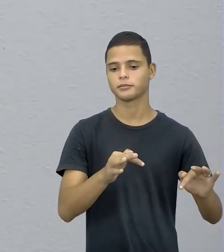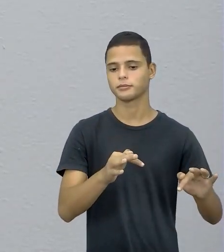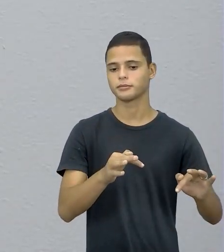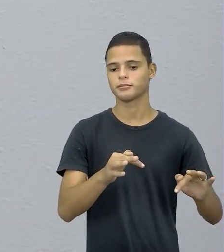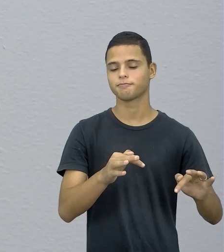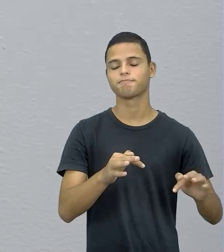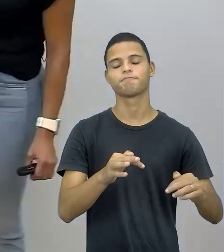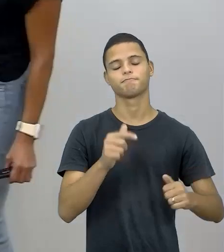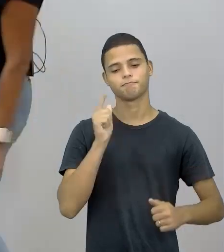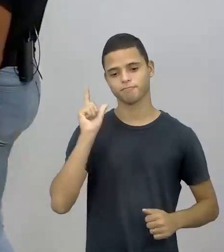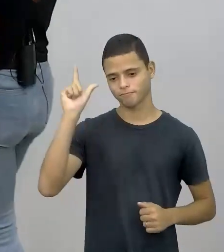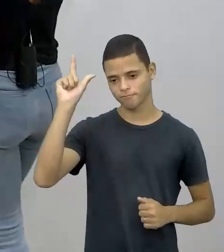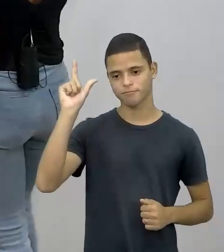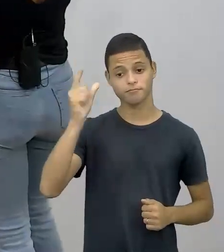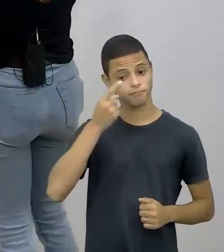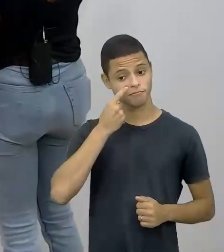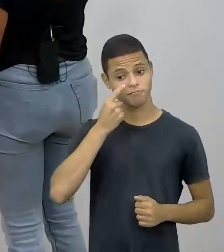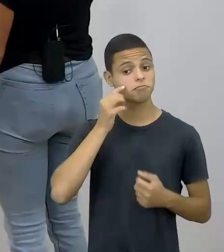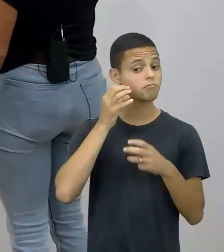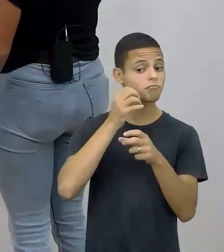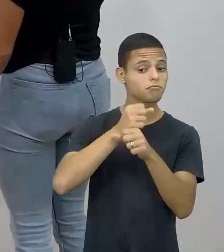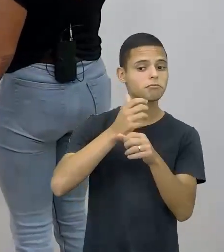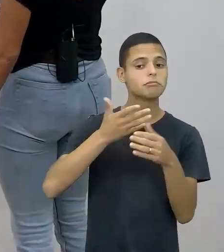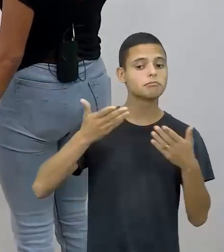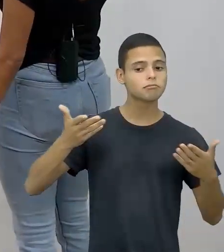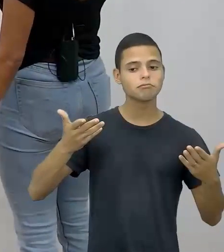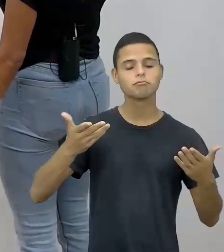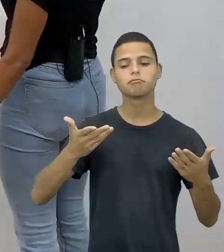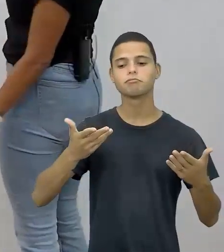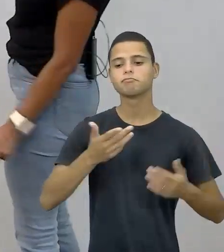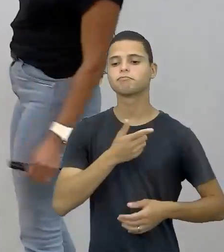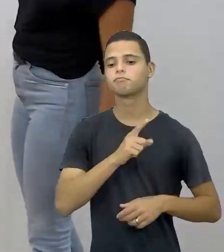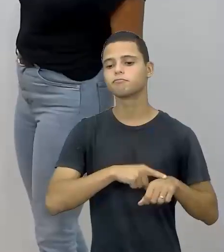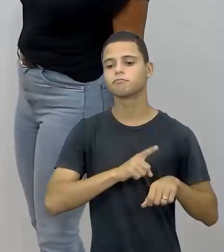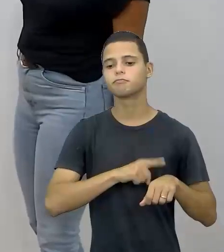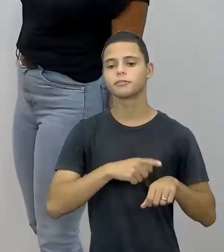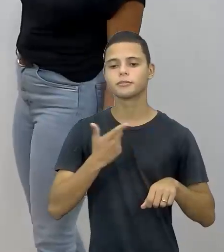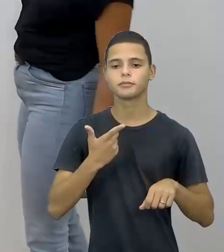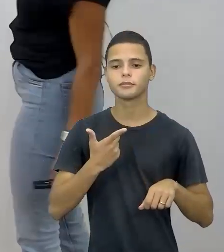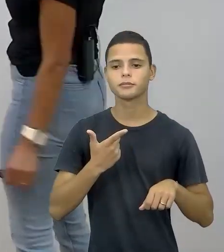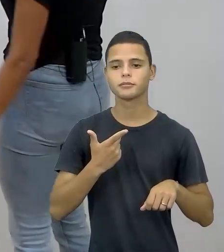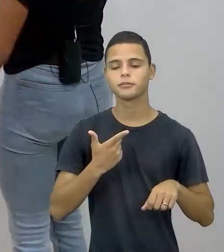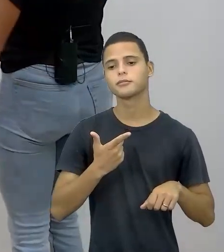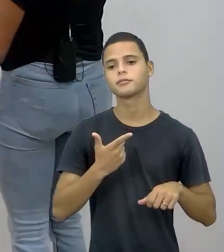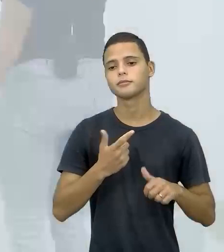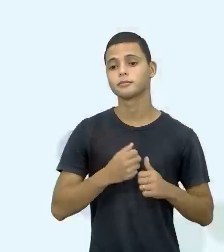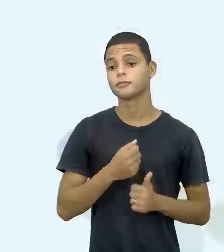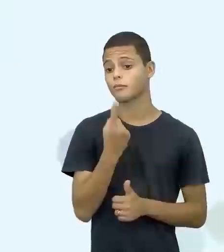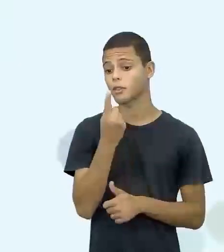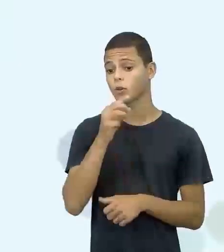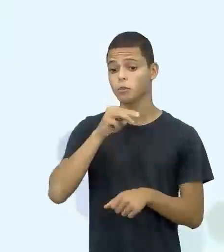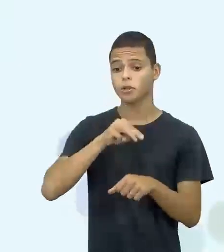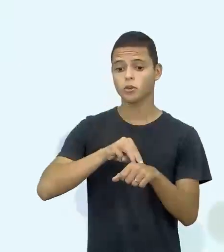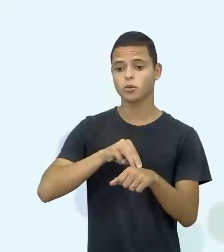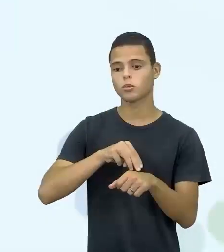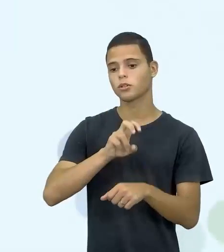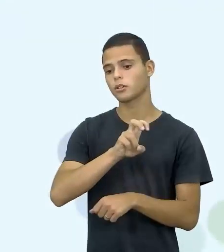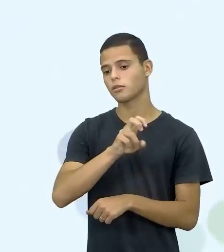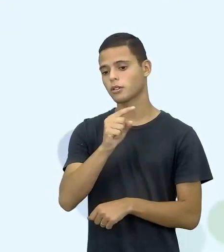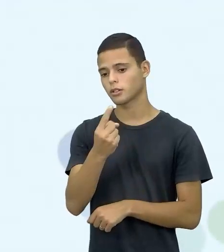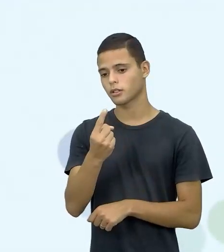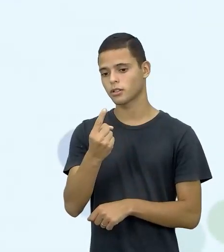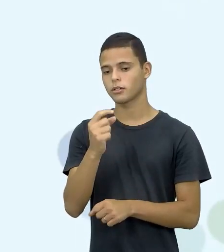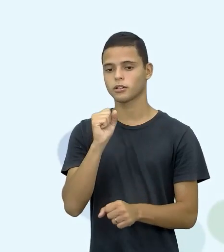Já. Já. 10. Quanto tempo final? 1,51. 1,51. Esse tá